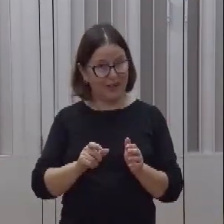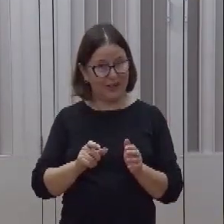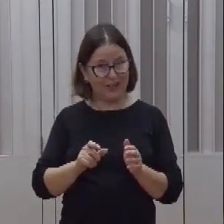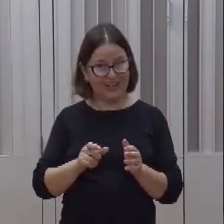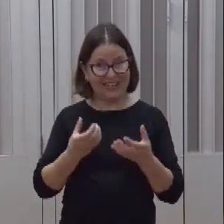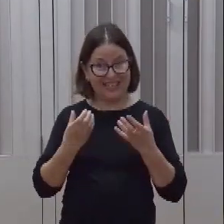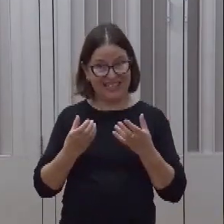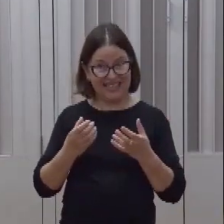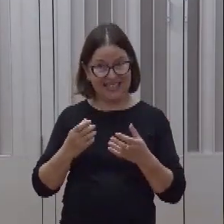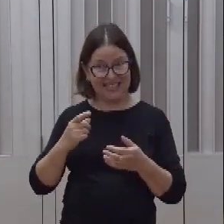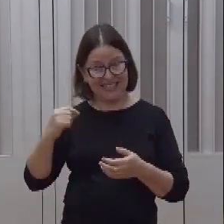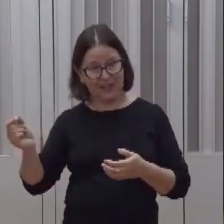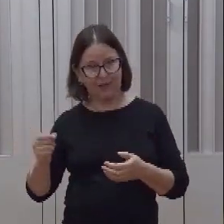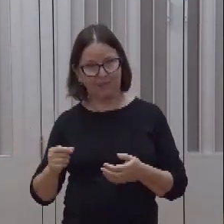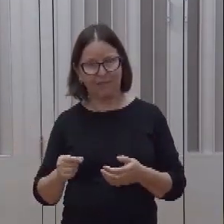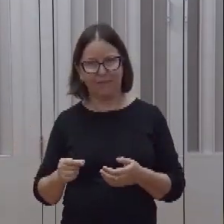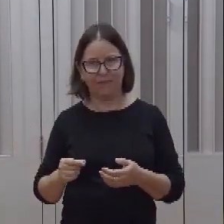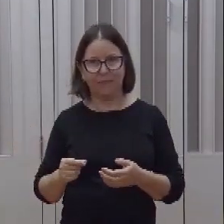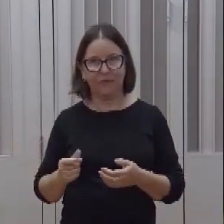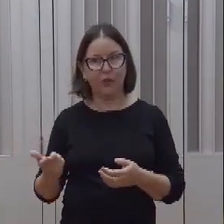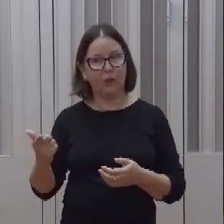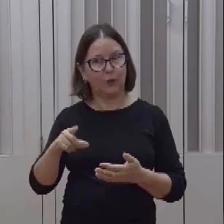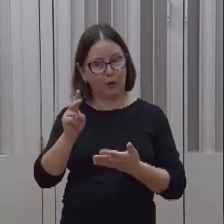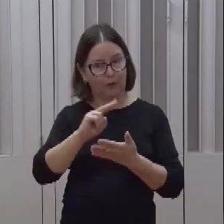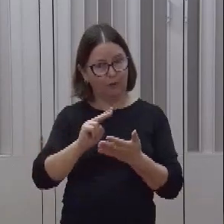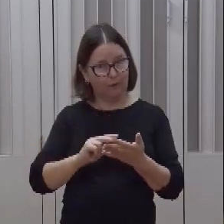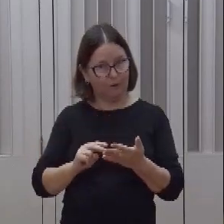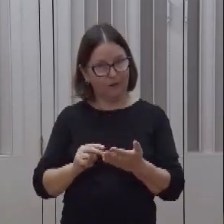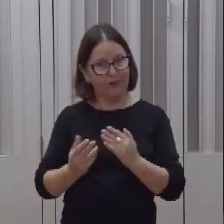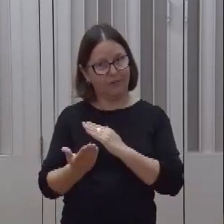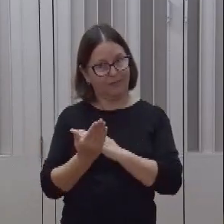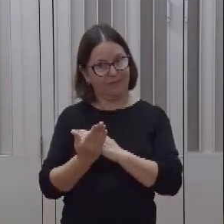Gente, por favor, me ajude.